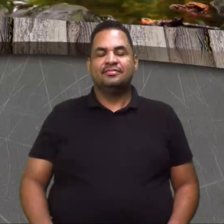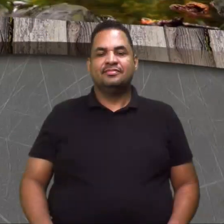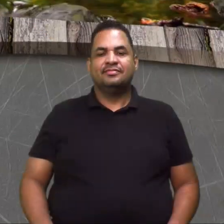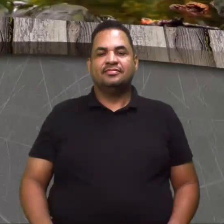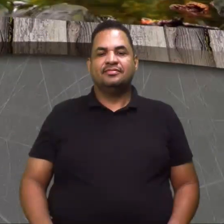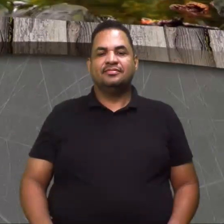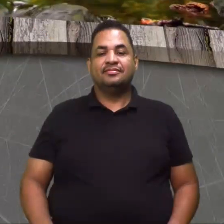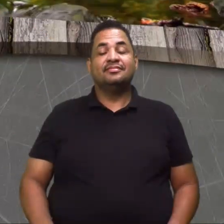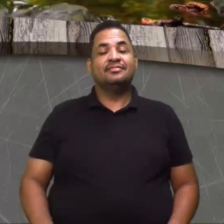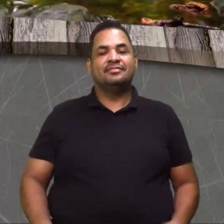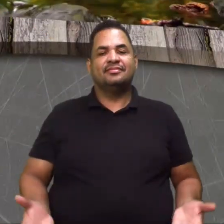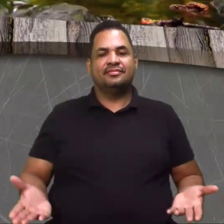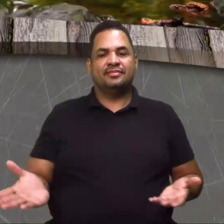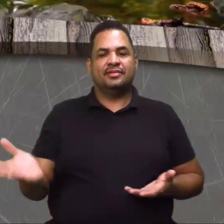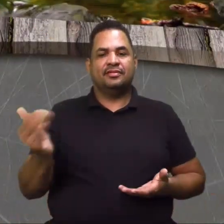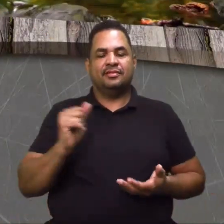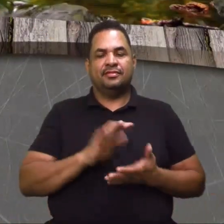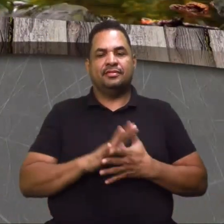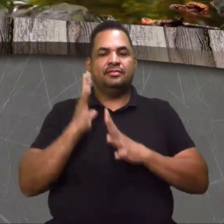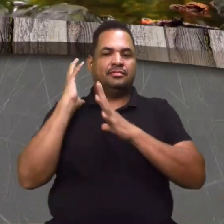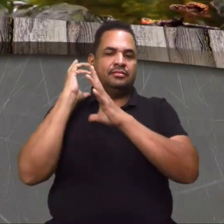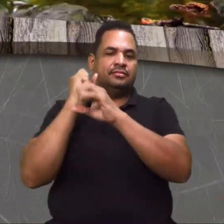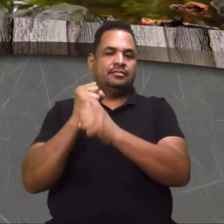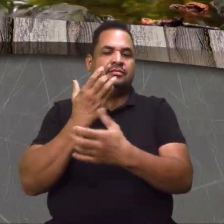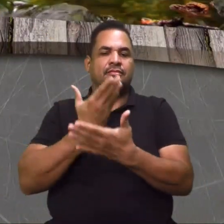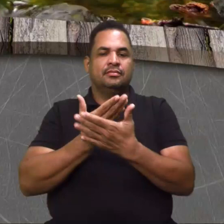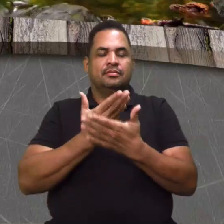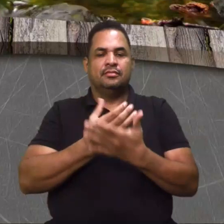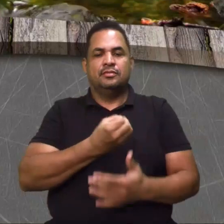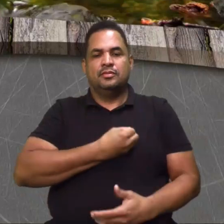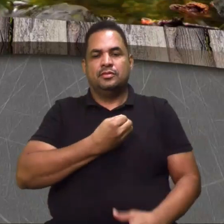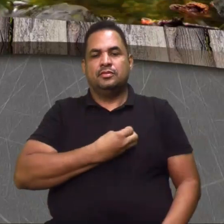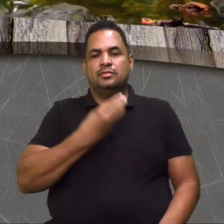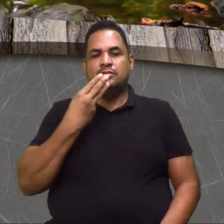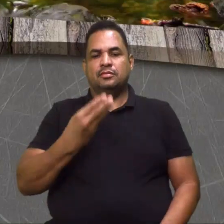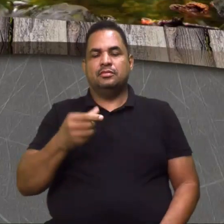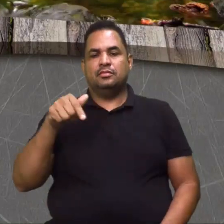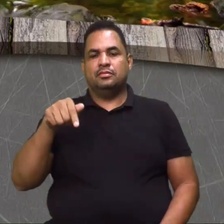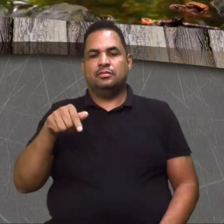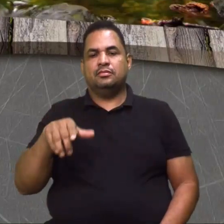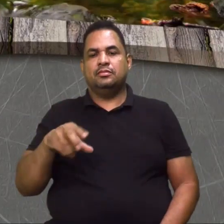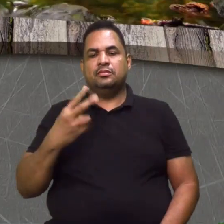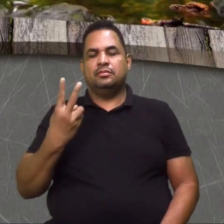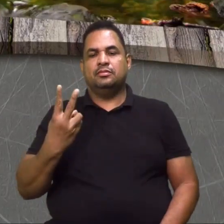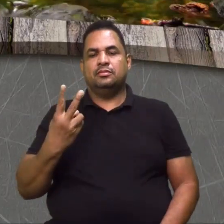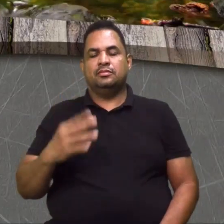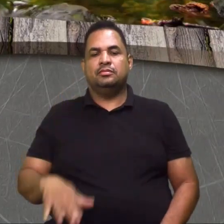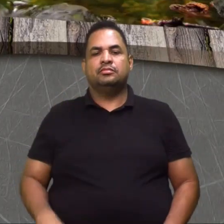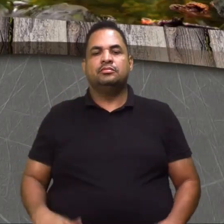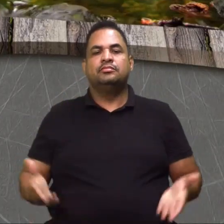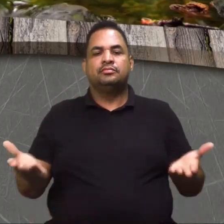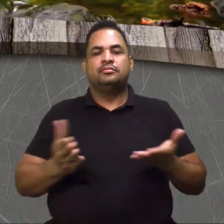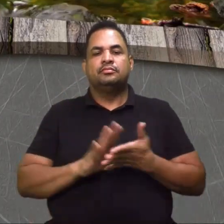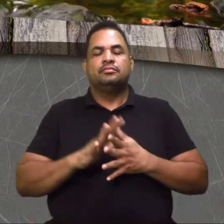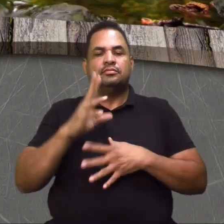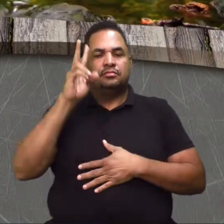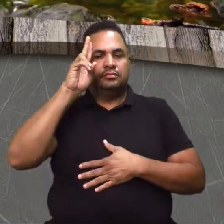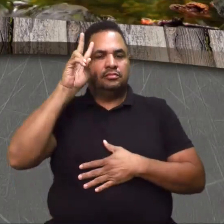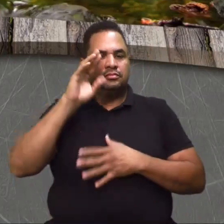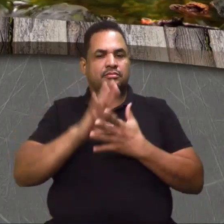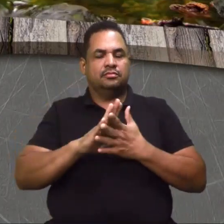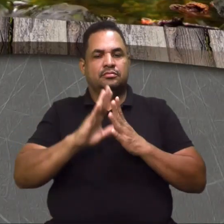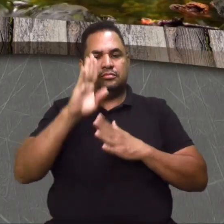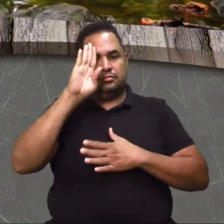Fala, galera, então vamos lá para nossa revisão da nossa aula 37, e essa é a nossa aula 37.2, onde a gente vai rever os principais conceitos da